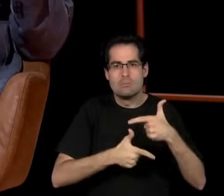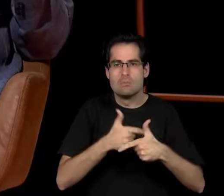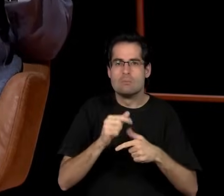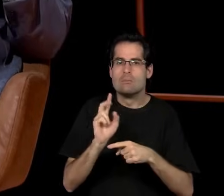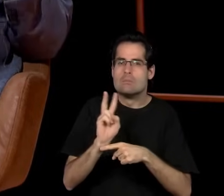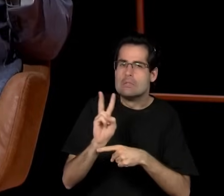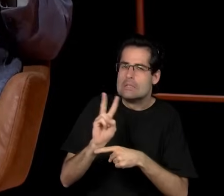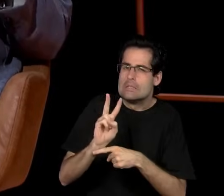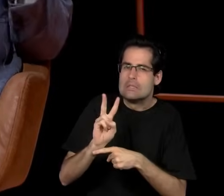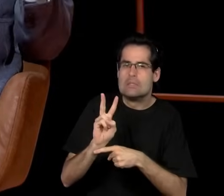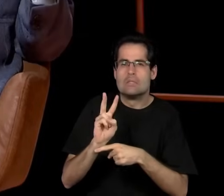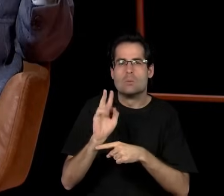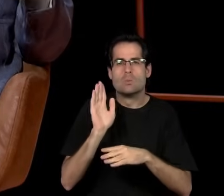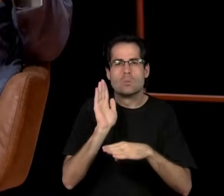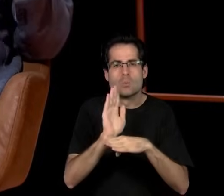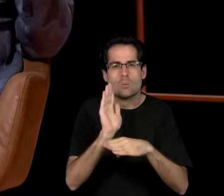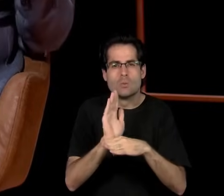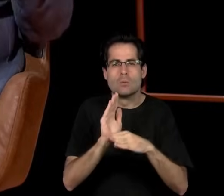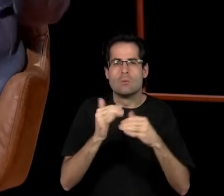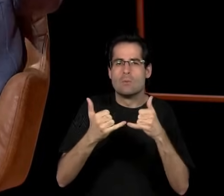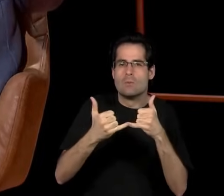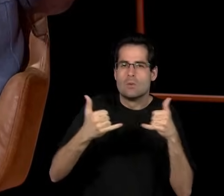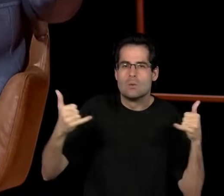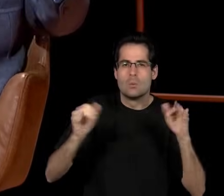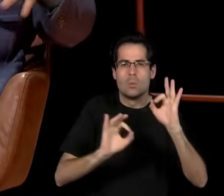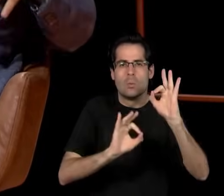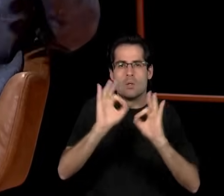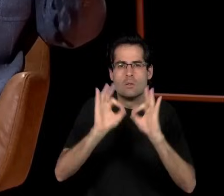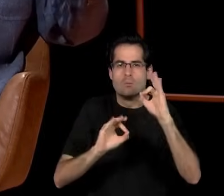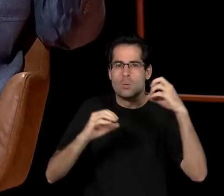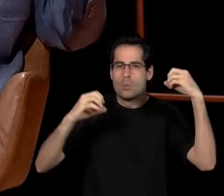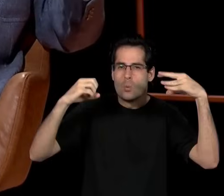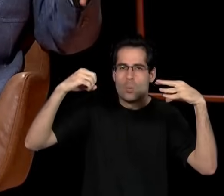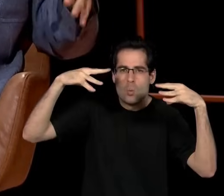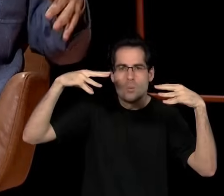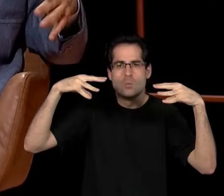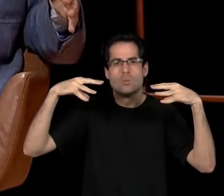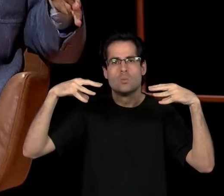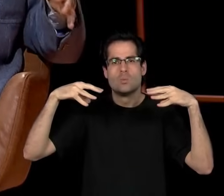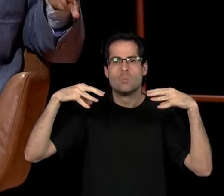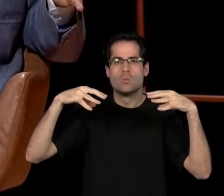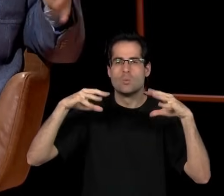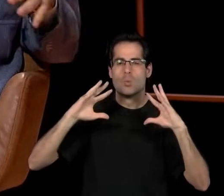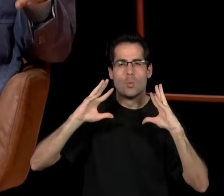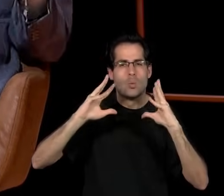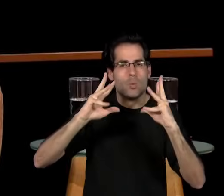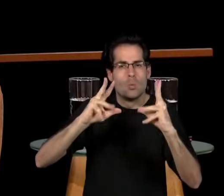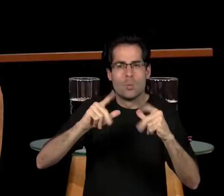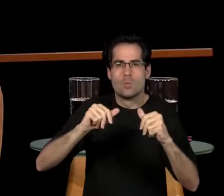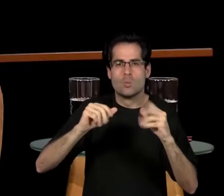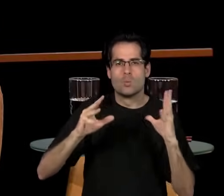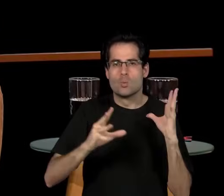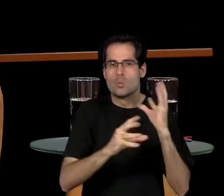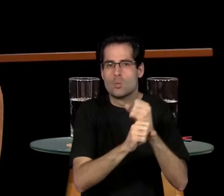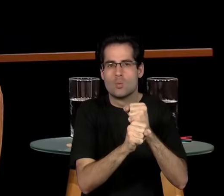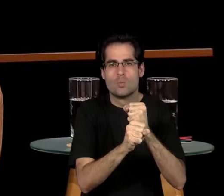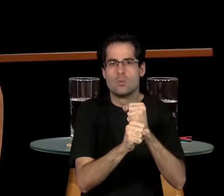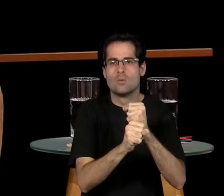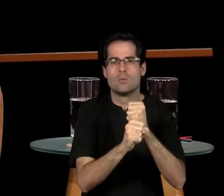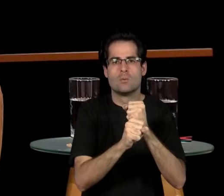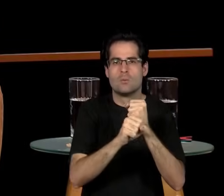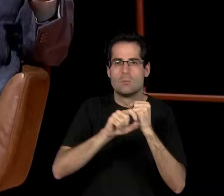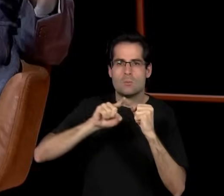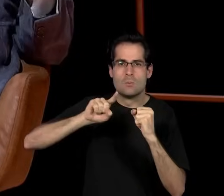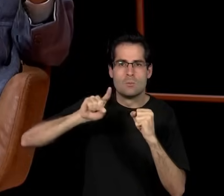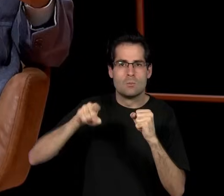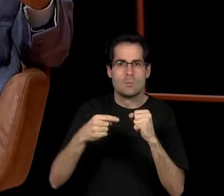que não tem número, porque são 500 PMs, mais 1.500. Dependendo da quantidade de